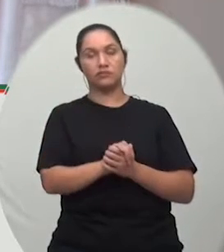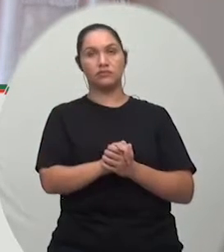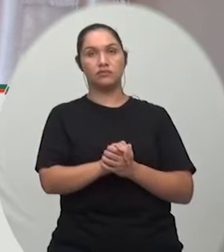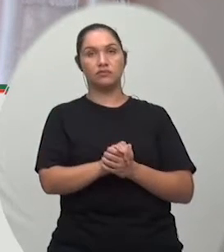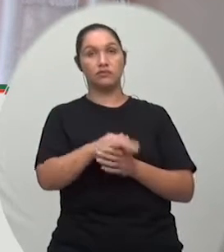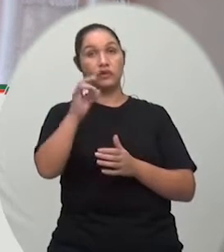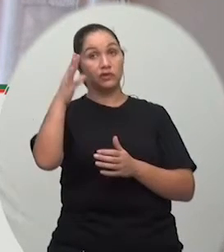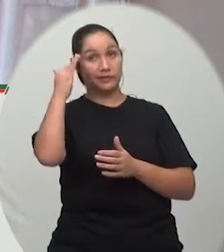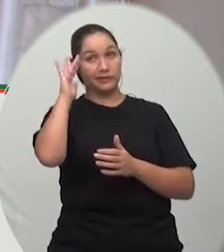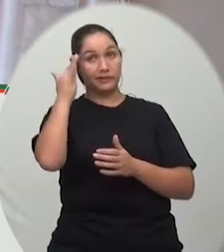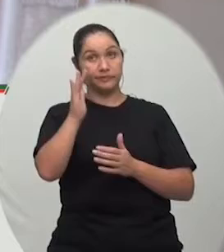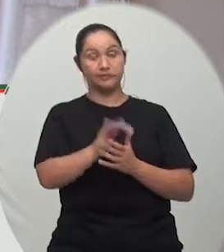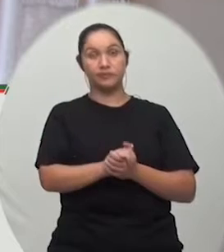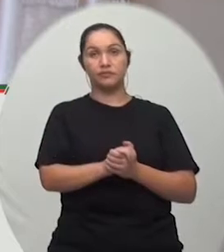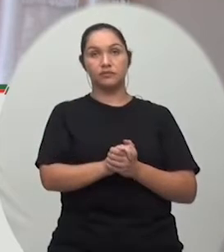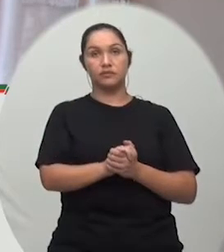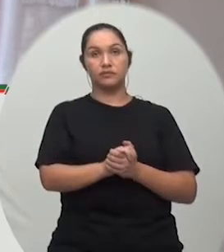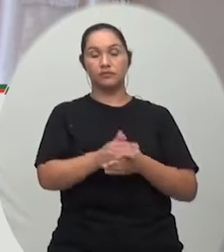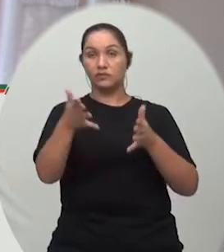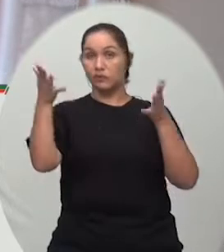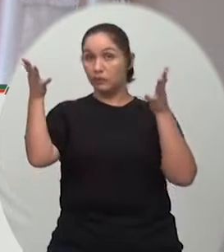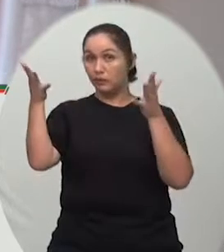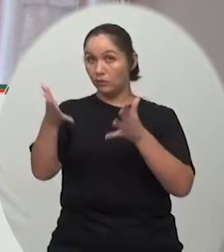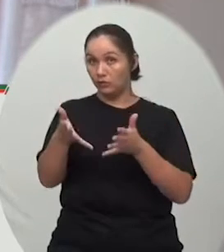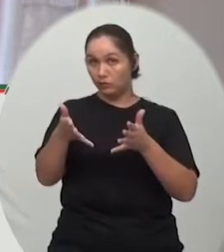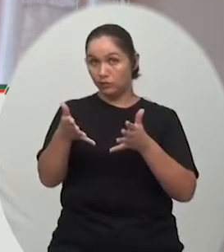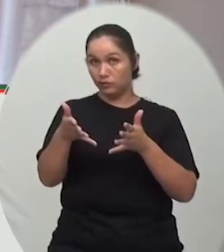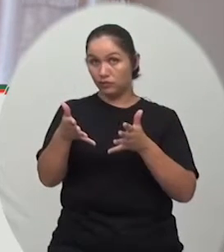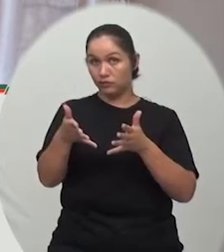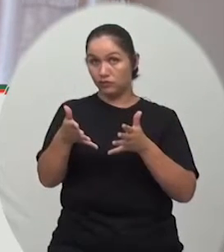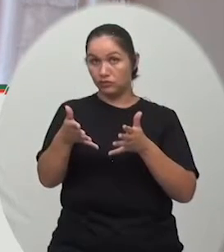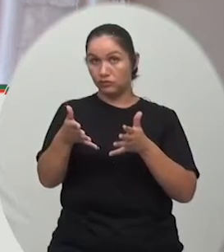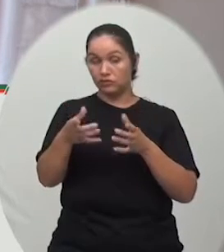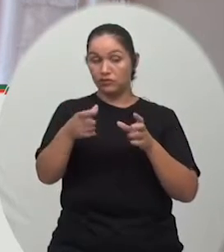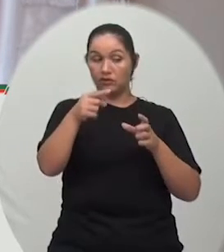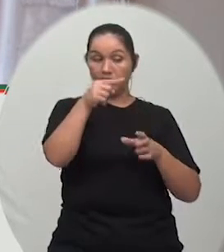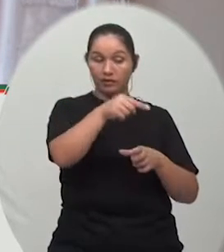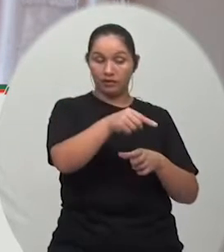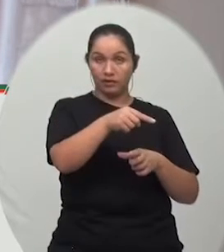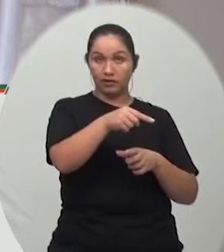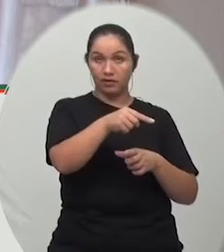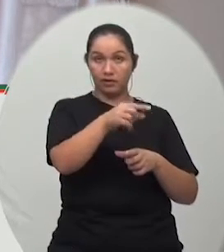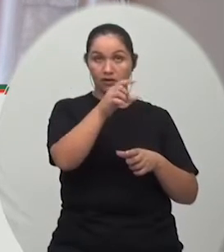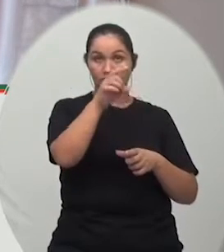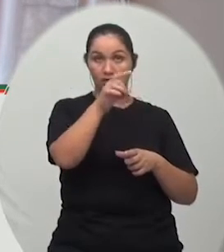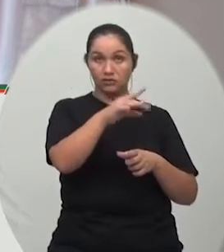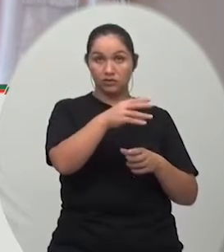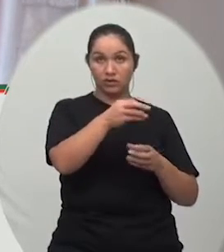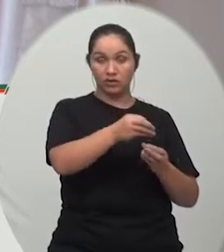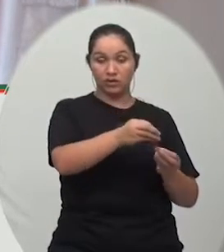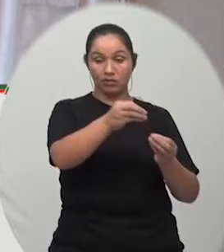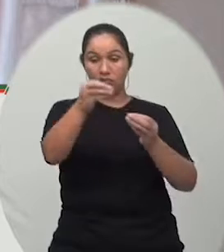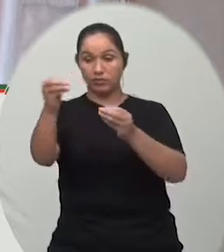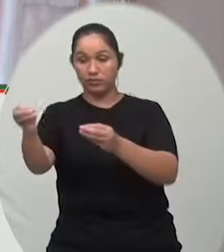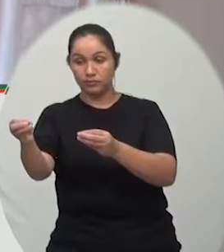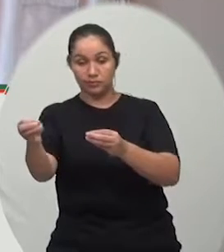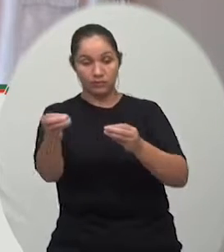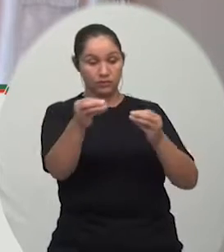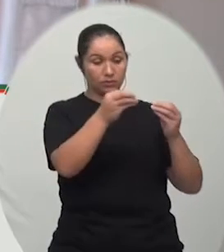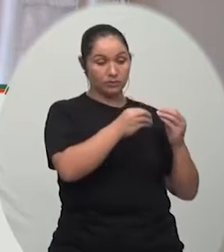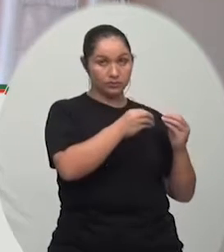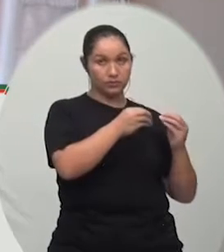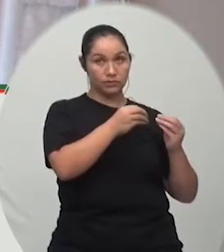só para saber, hoje em dia os cartórios são meros repassadores. Então, por que que eu estou pedindo